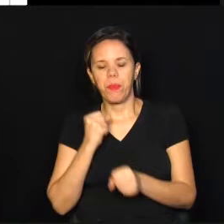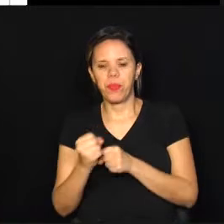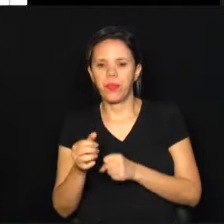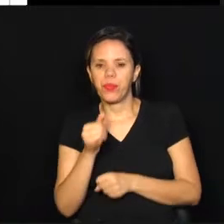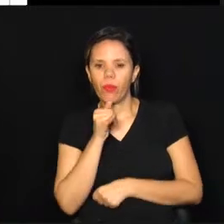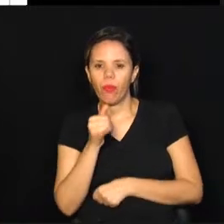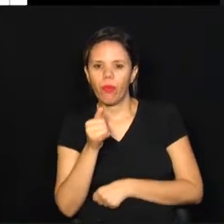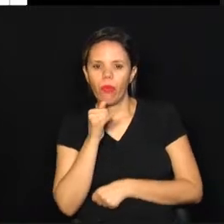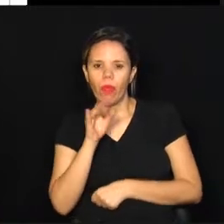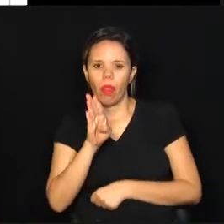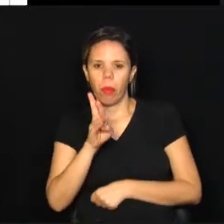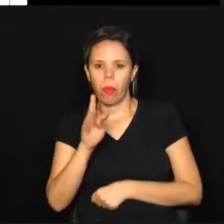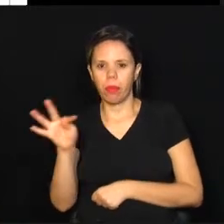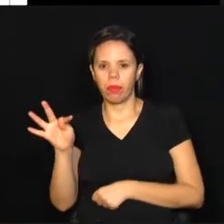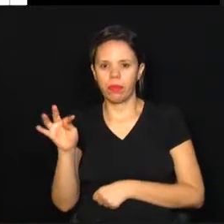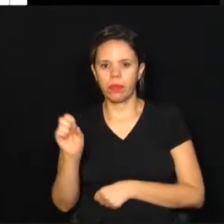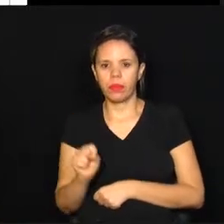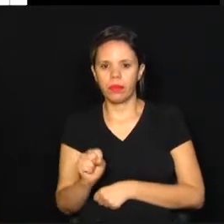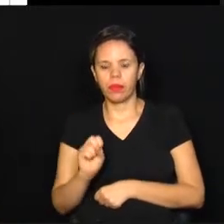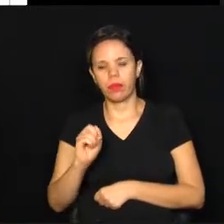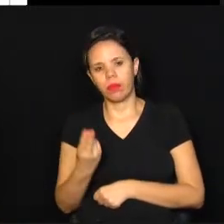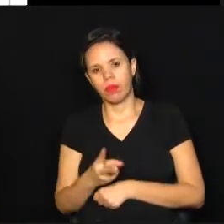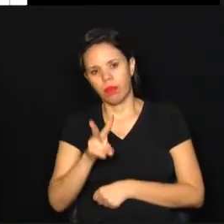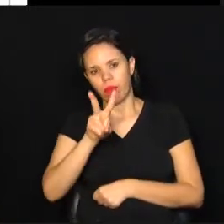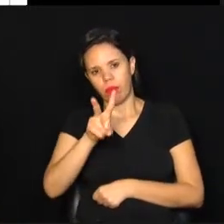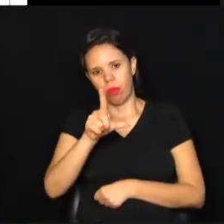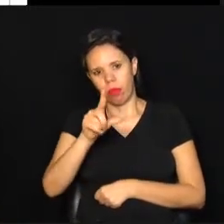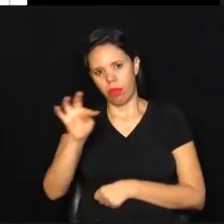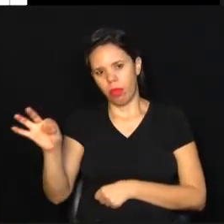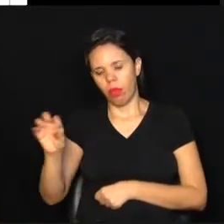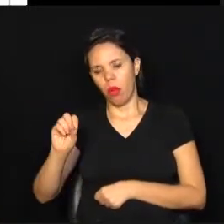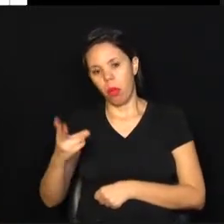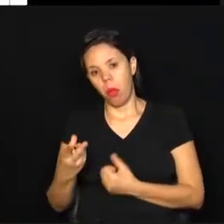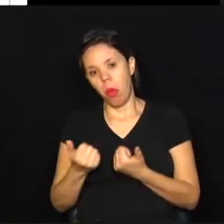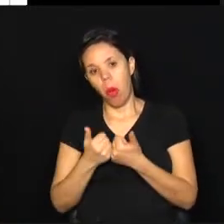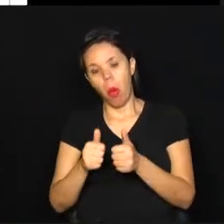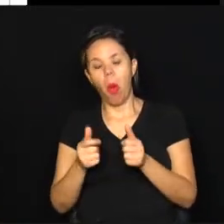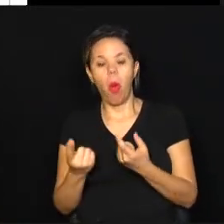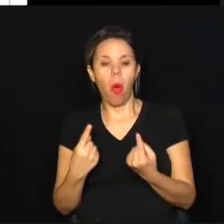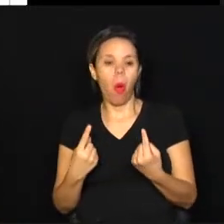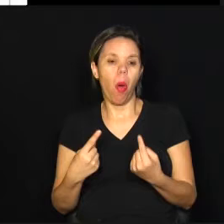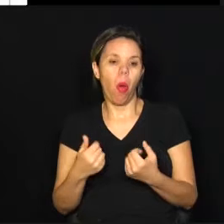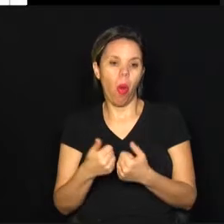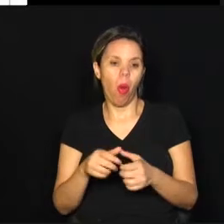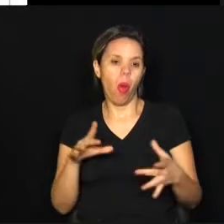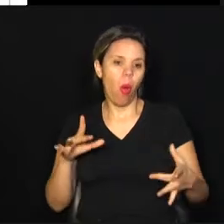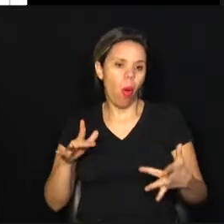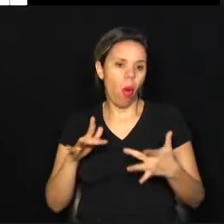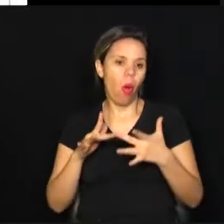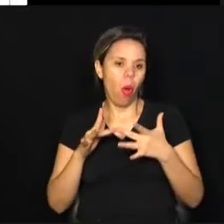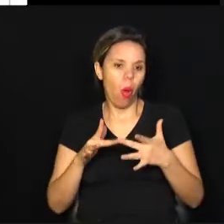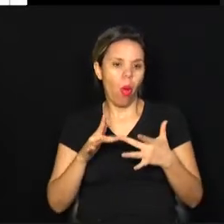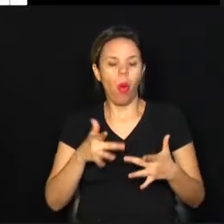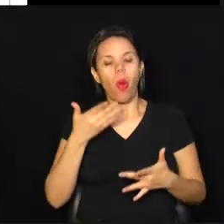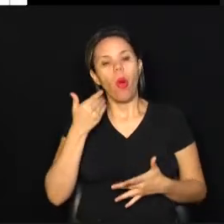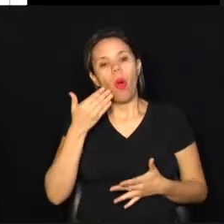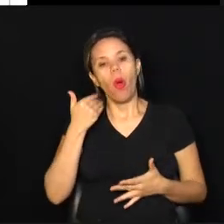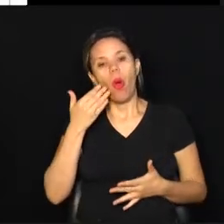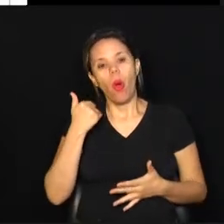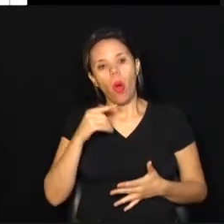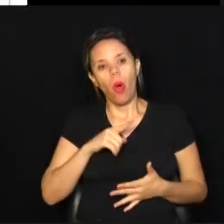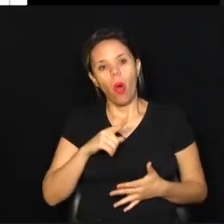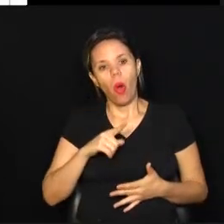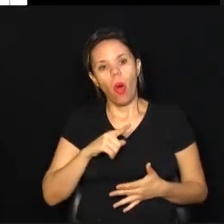exemplo, BRTs, ou VLTs, ou linhas de ônibus, conectando, aproveitando já essa curva que a gente